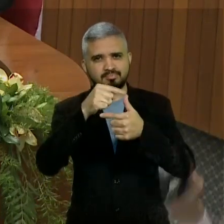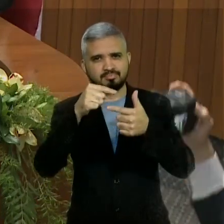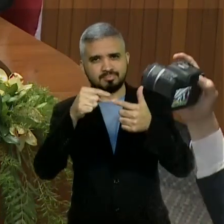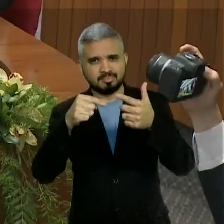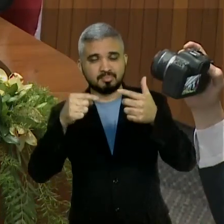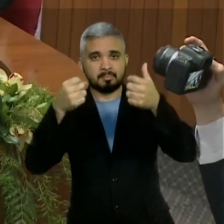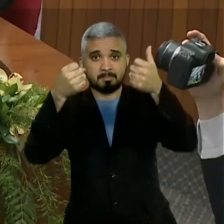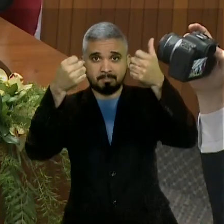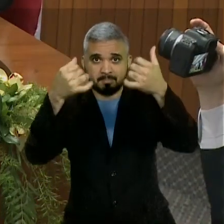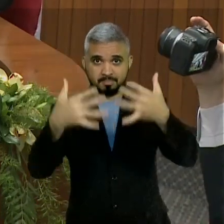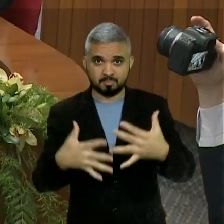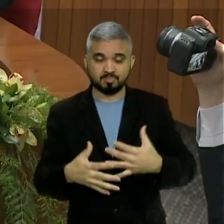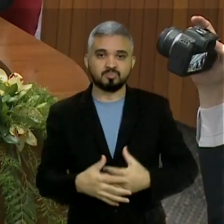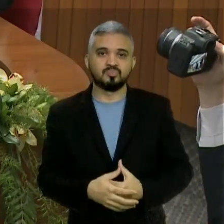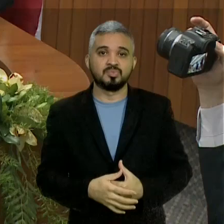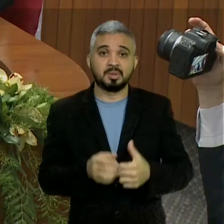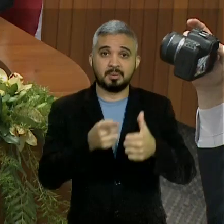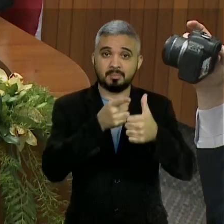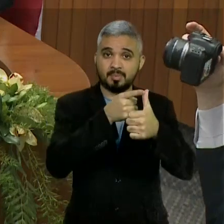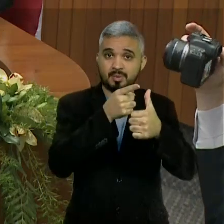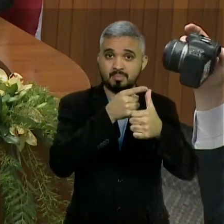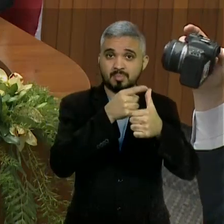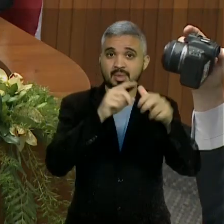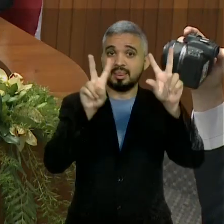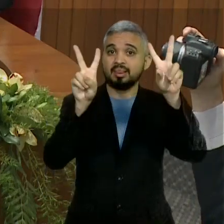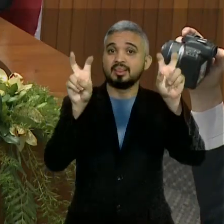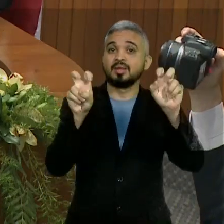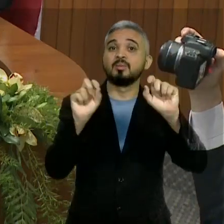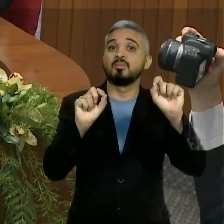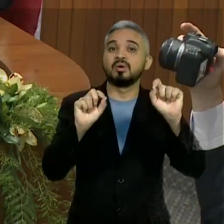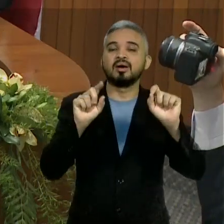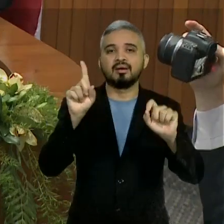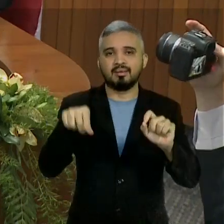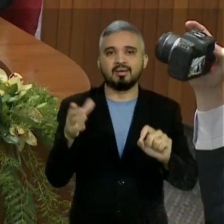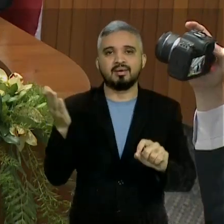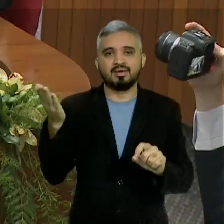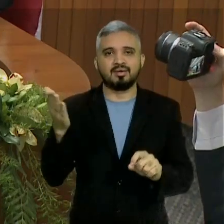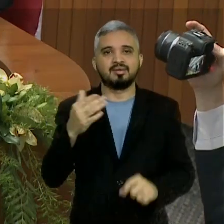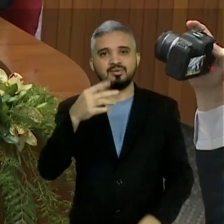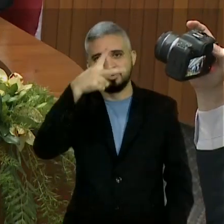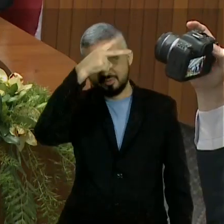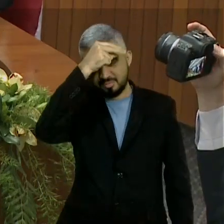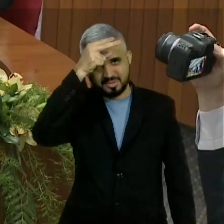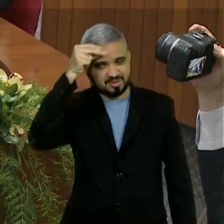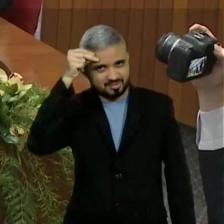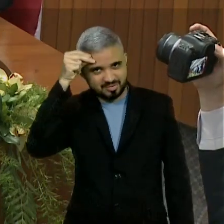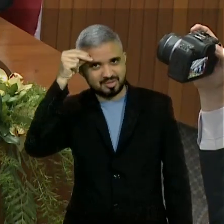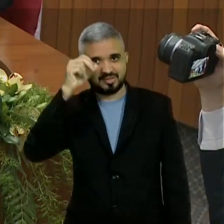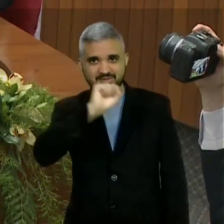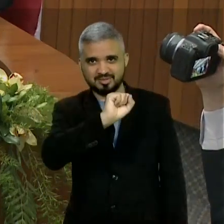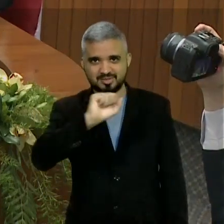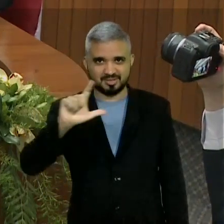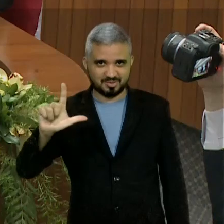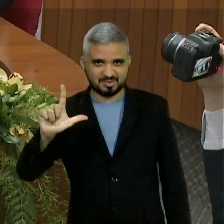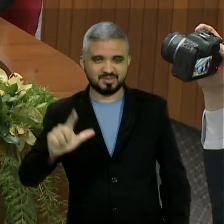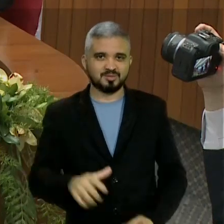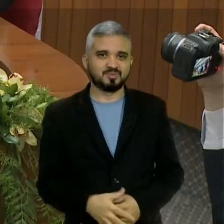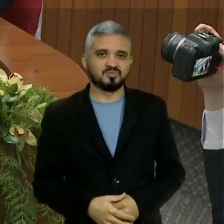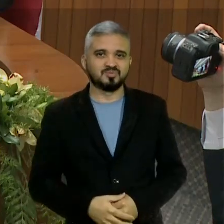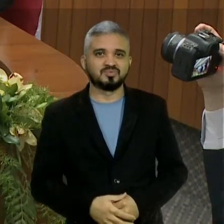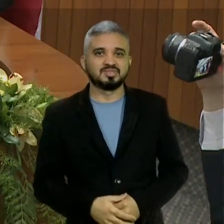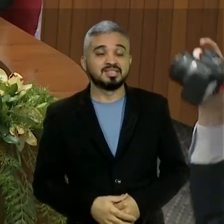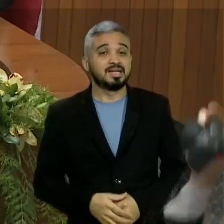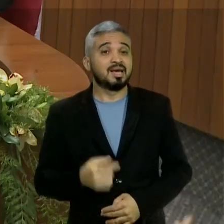descaso da gestão do prefeito de São Luís Eduardo braide com a saúde das pessoas eu supo A Tribuna sempre para